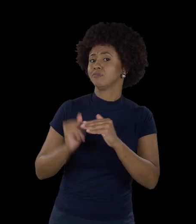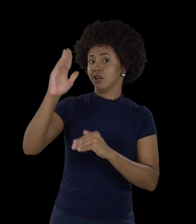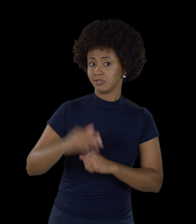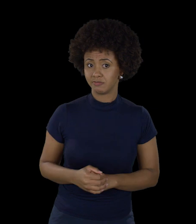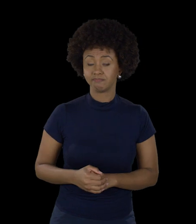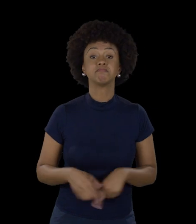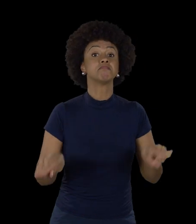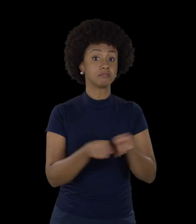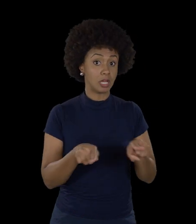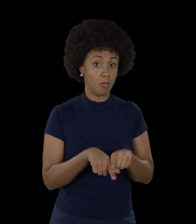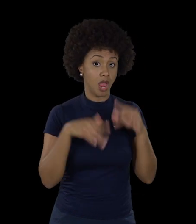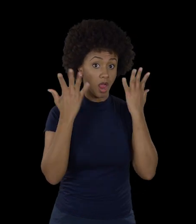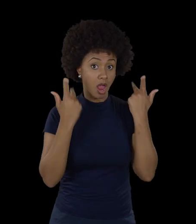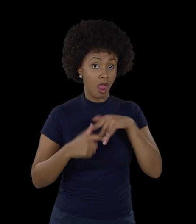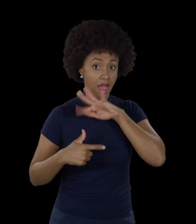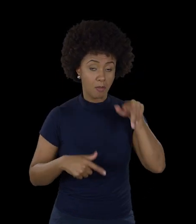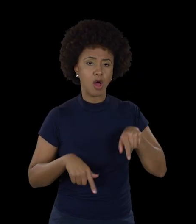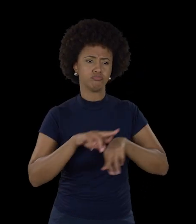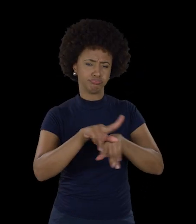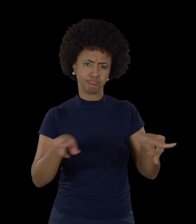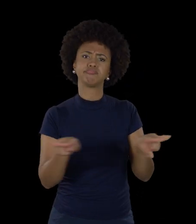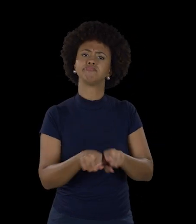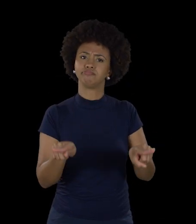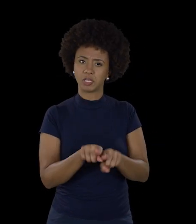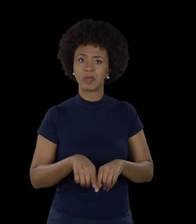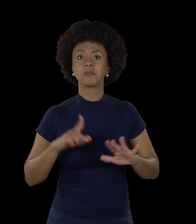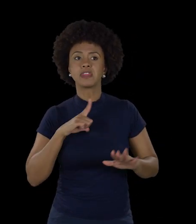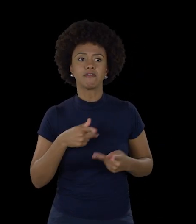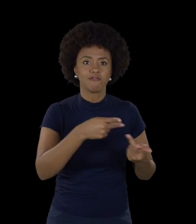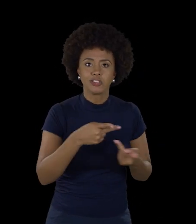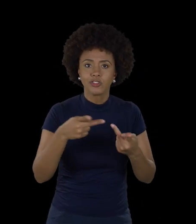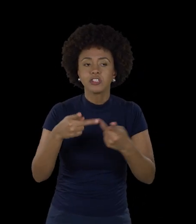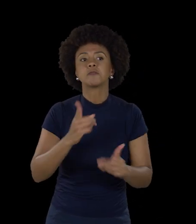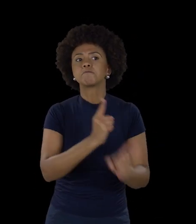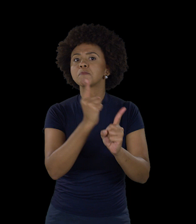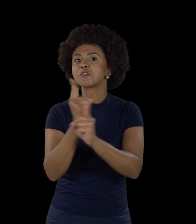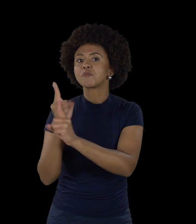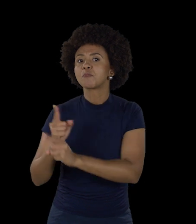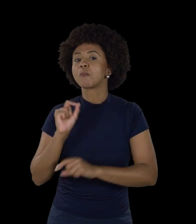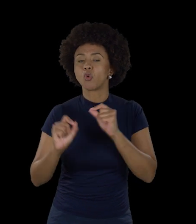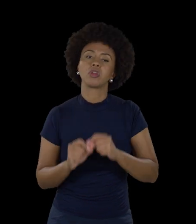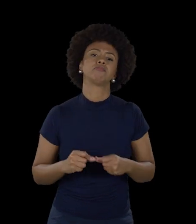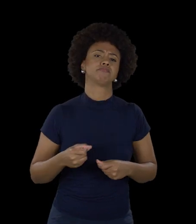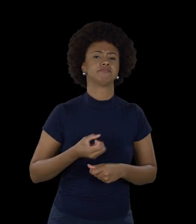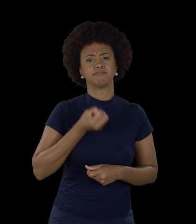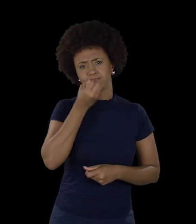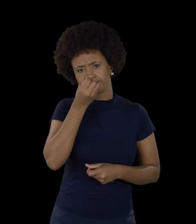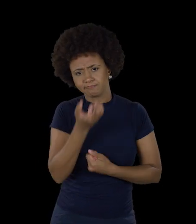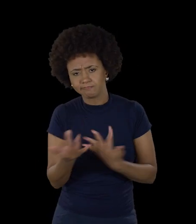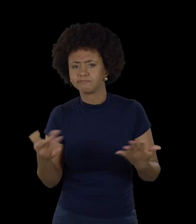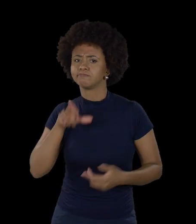séculos. Em termos de fauna, o mesmo pode ser dito. A pesquisa em loco constatou junto aos proprietários que se